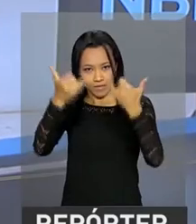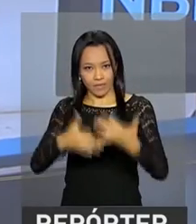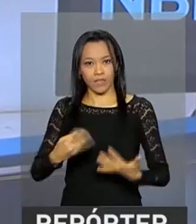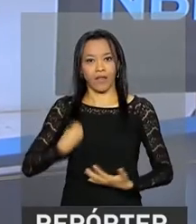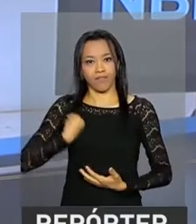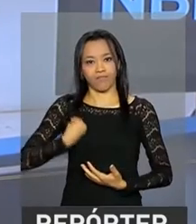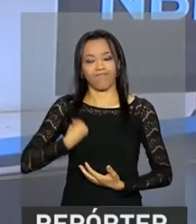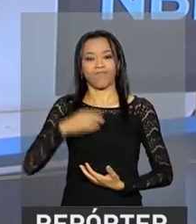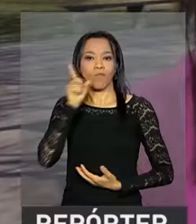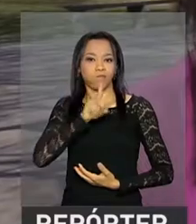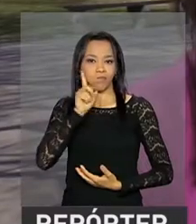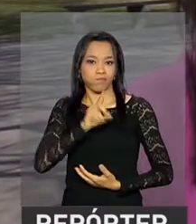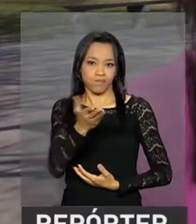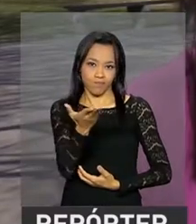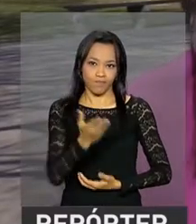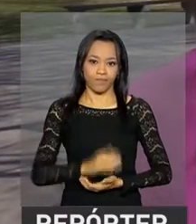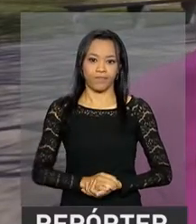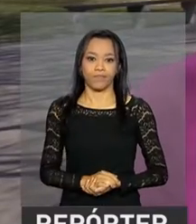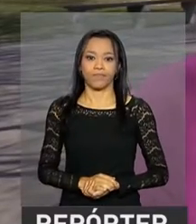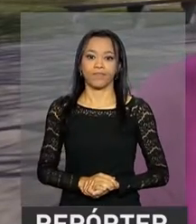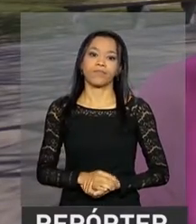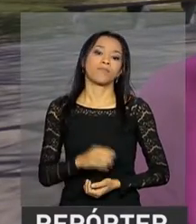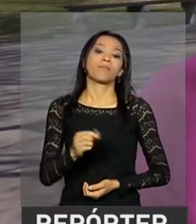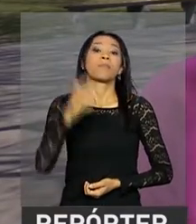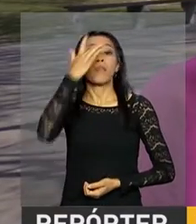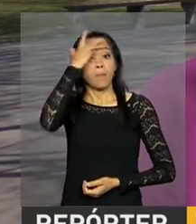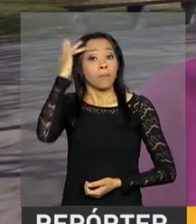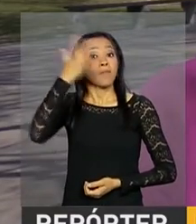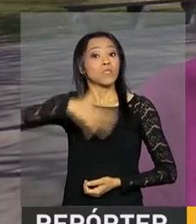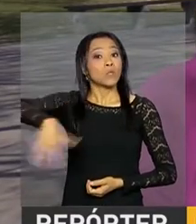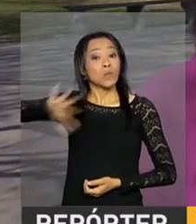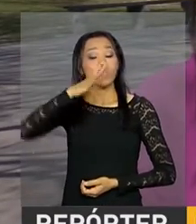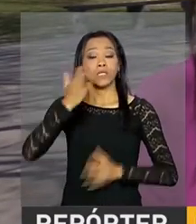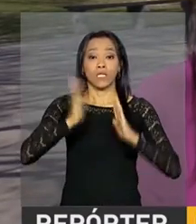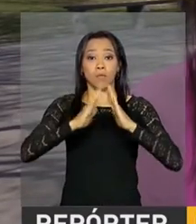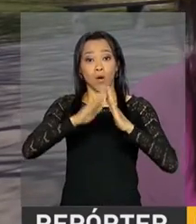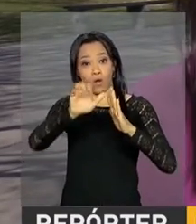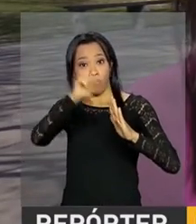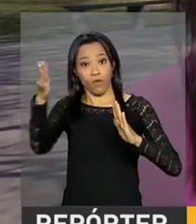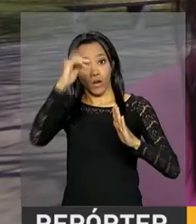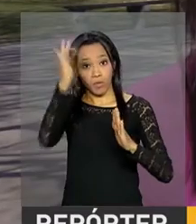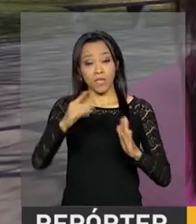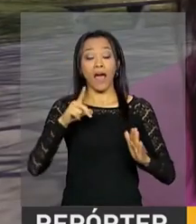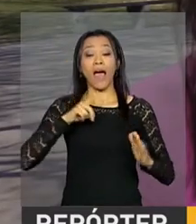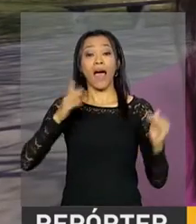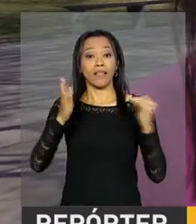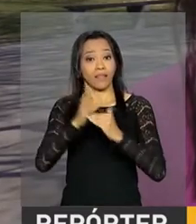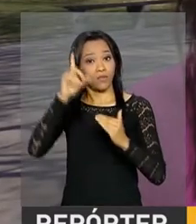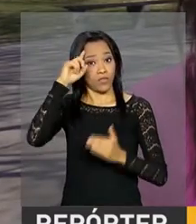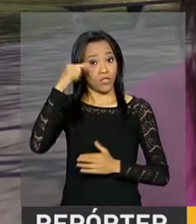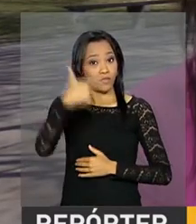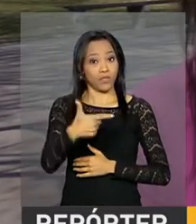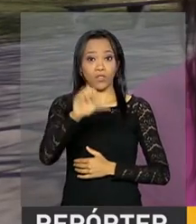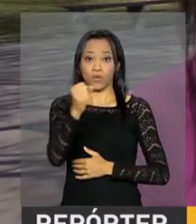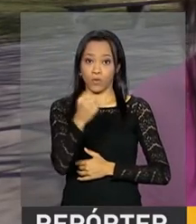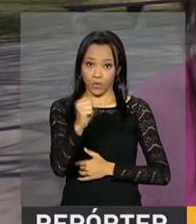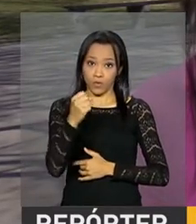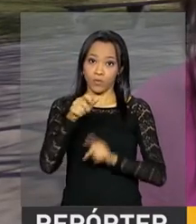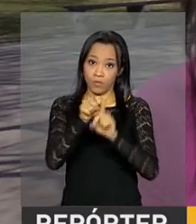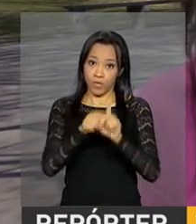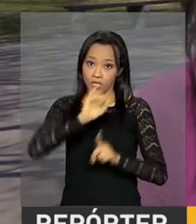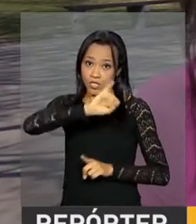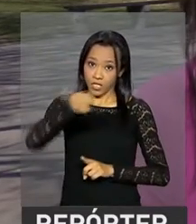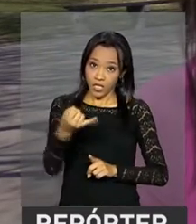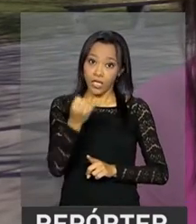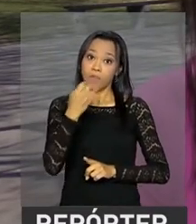hoje brasileiros que moram no exterior têm até o dia 28 de fevereiro para entregar a comunicação de saída